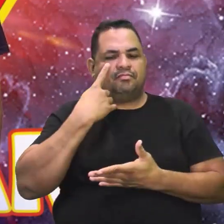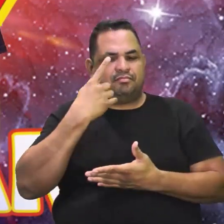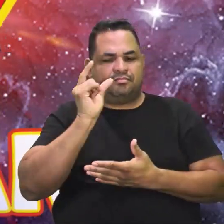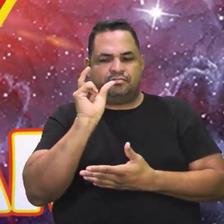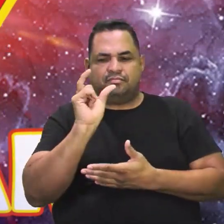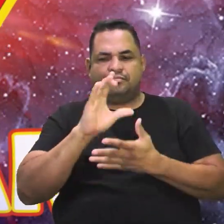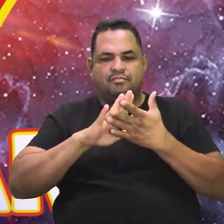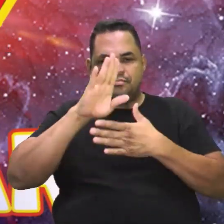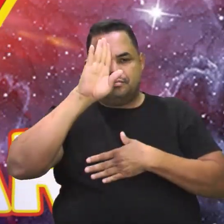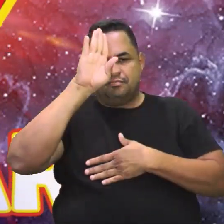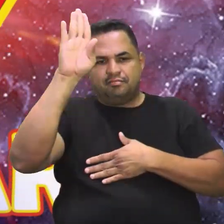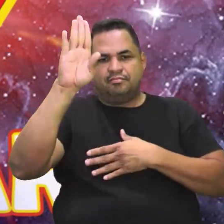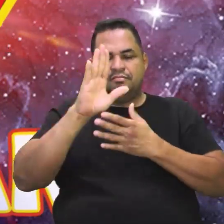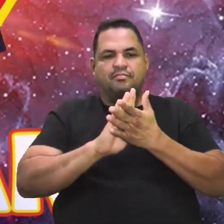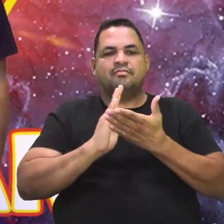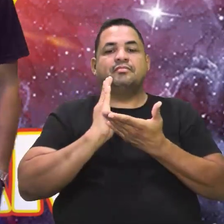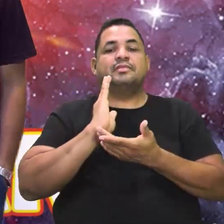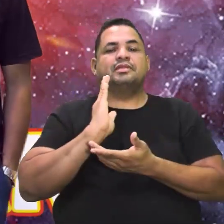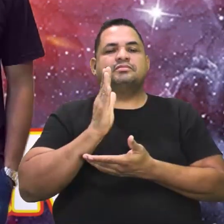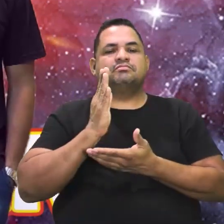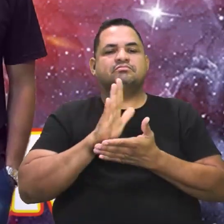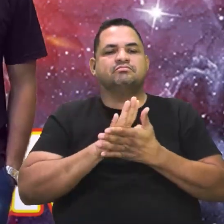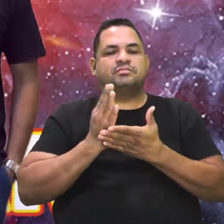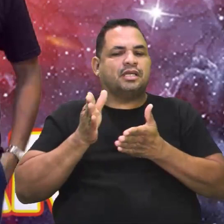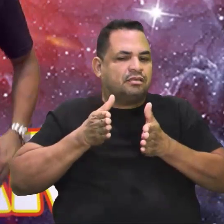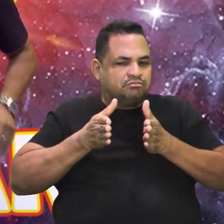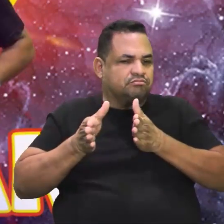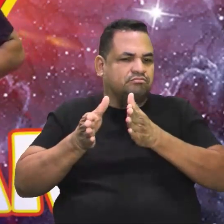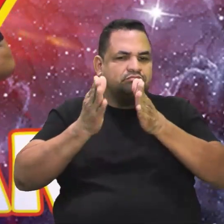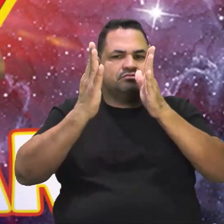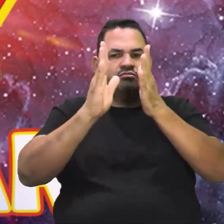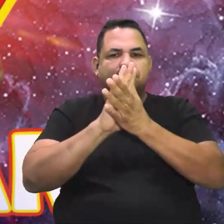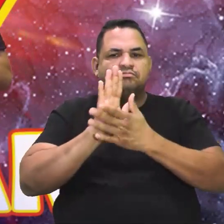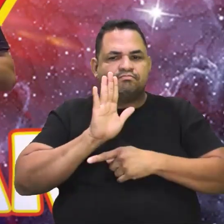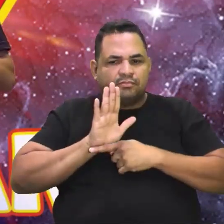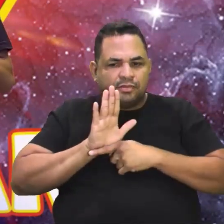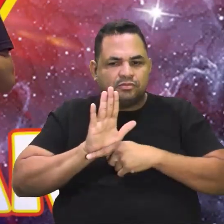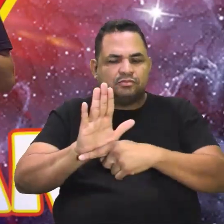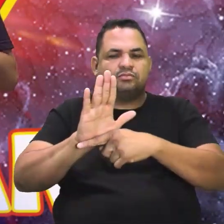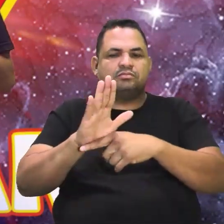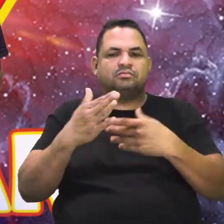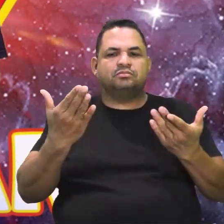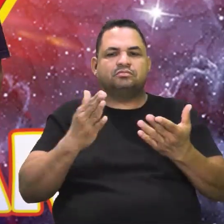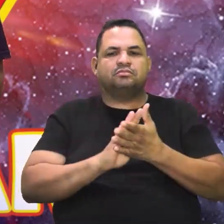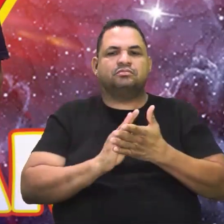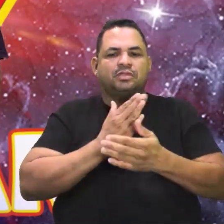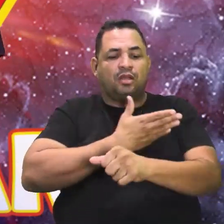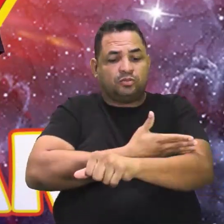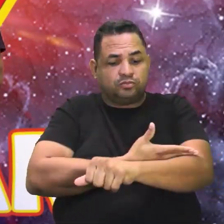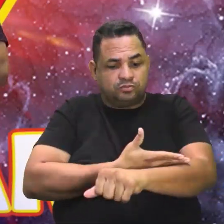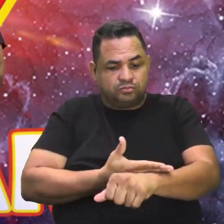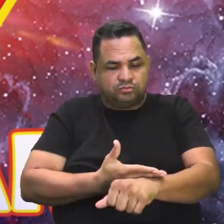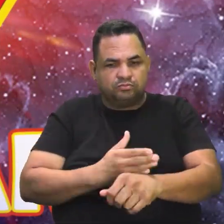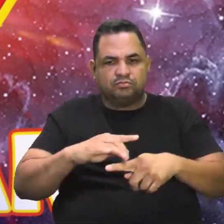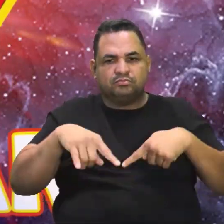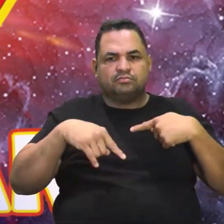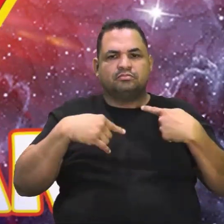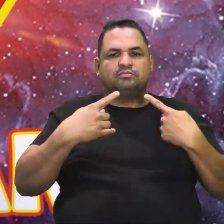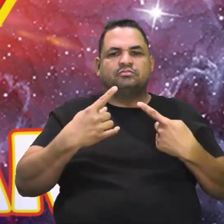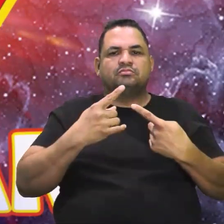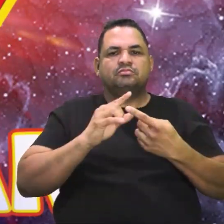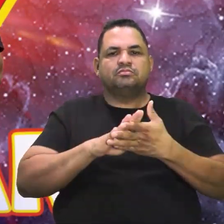as palavras-chave. Isso já dá aquele rumo, né? Já dá aquele empurrão para você já ir se acostumando. E